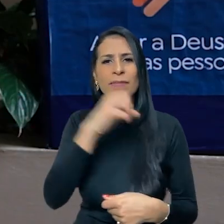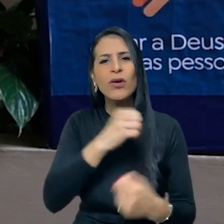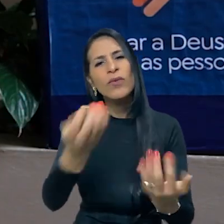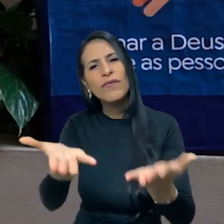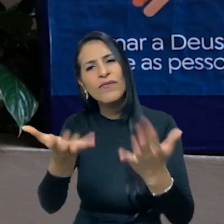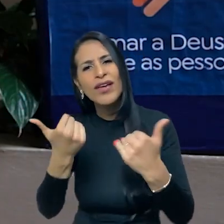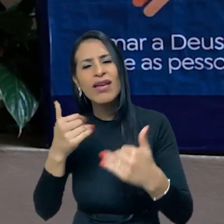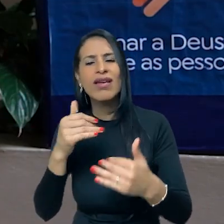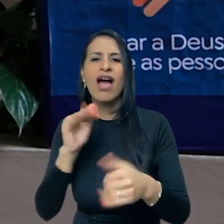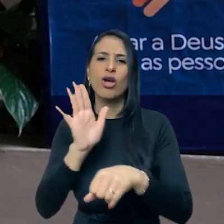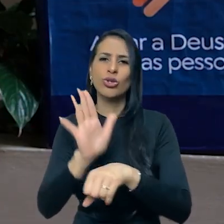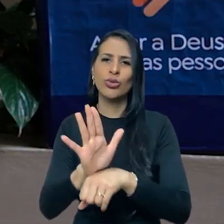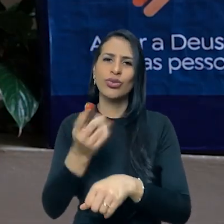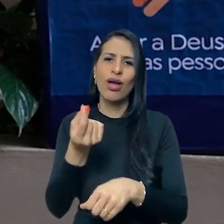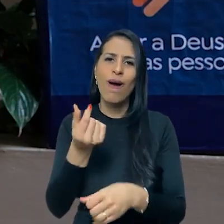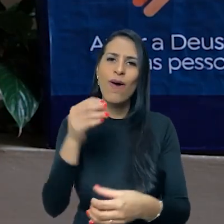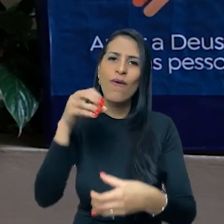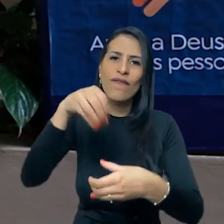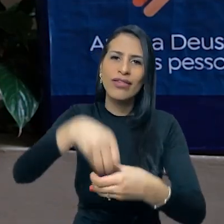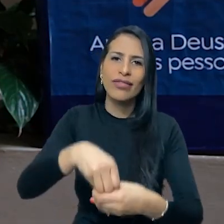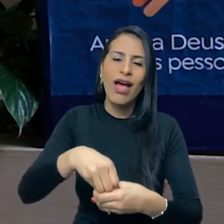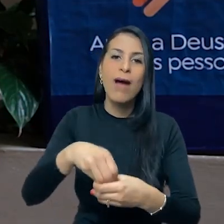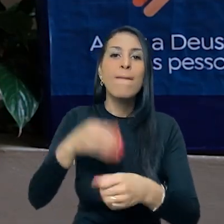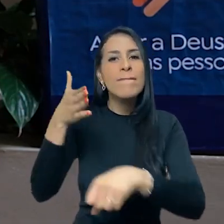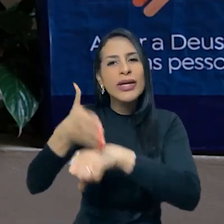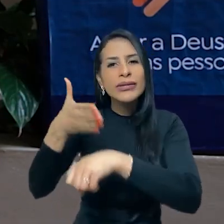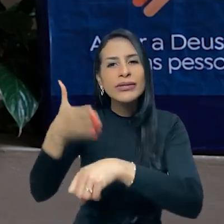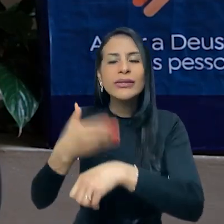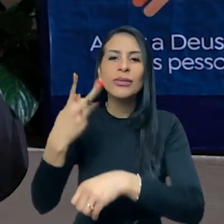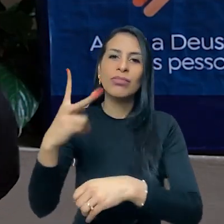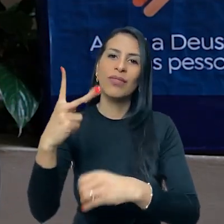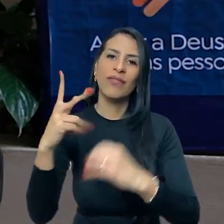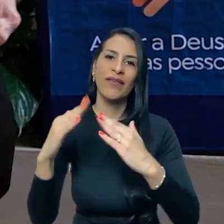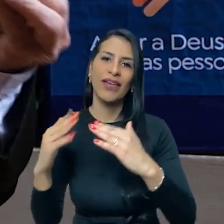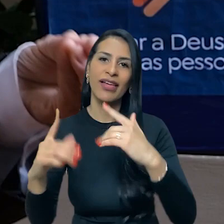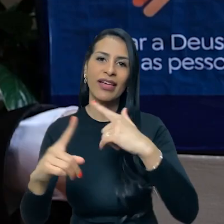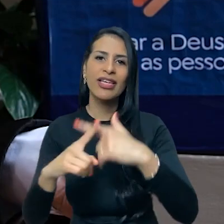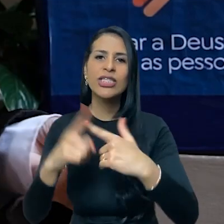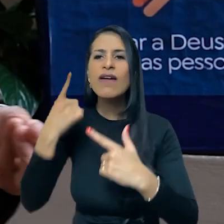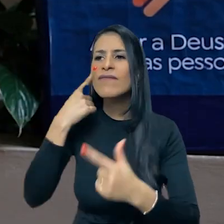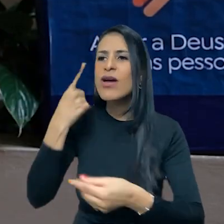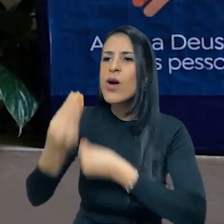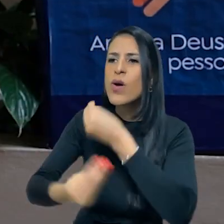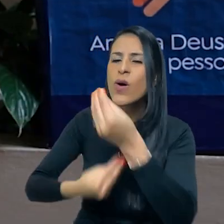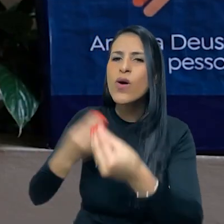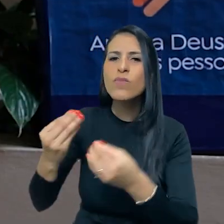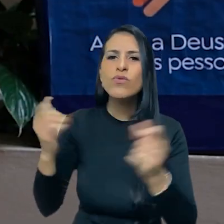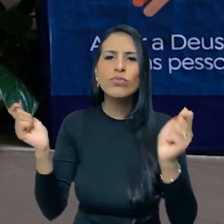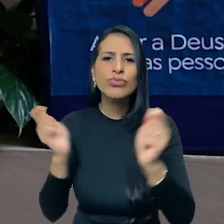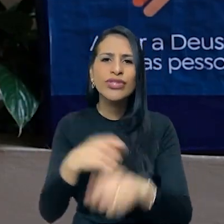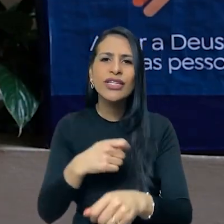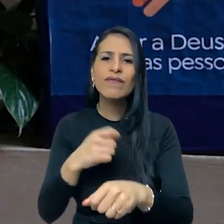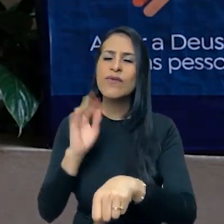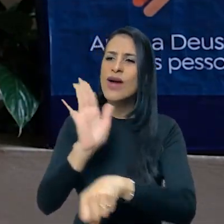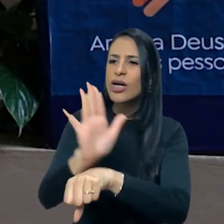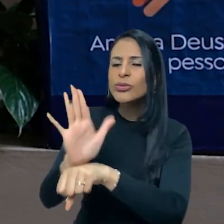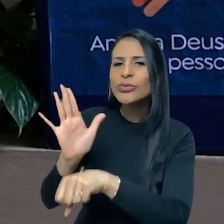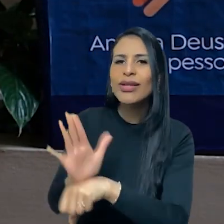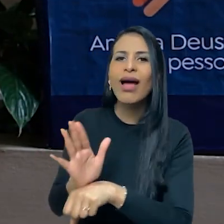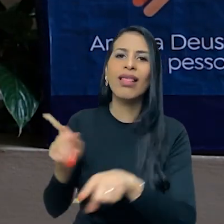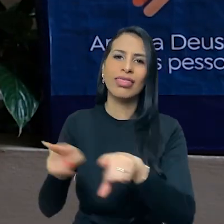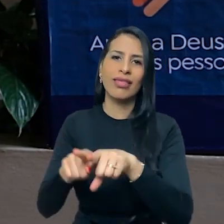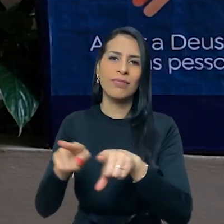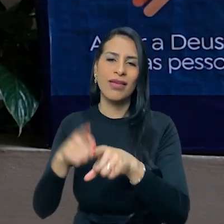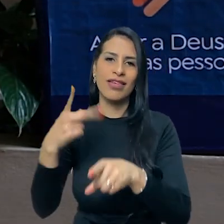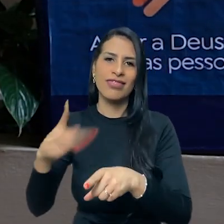Vem. Participe em sua comunidade e veja formas de se engajar e ajudar nesta